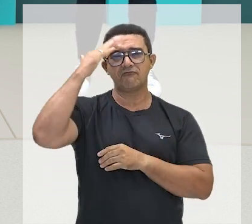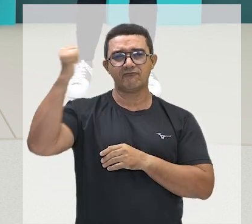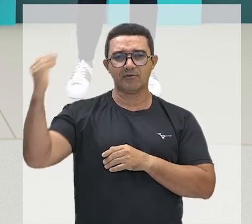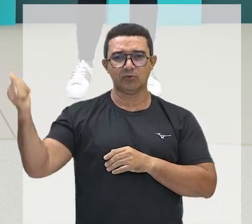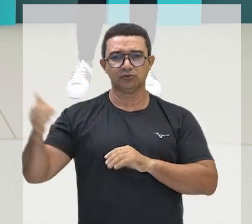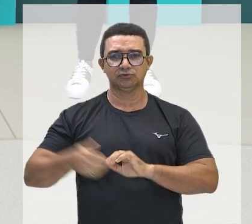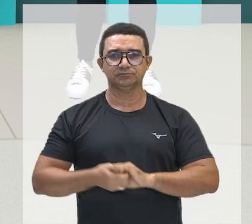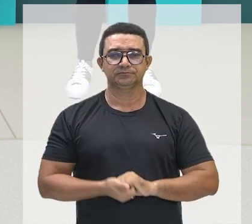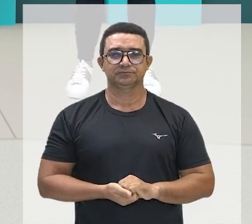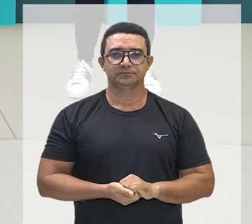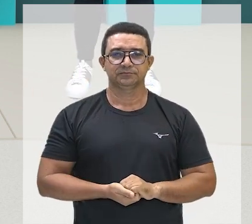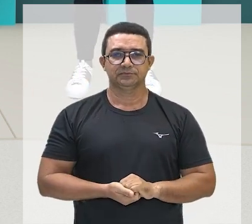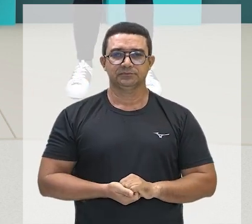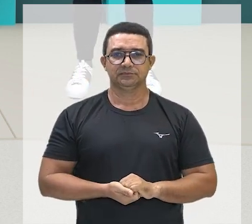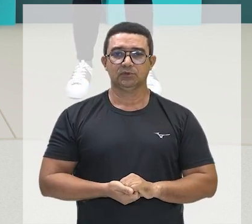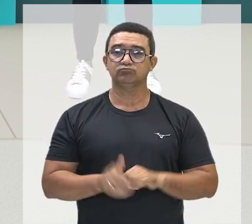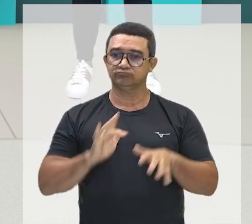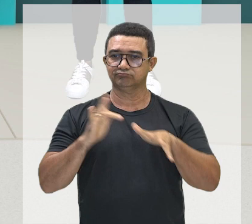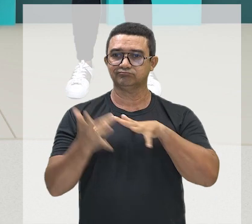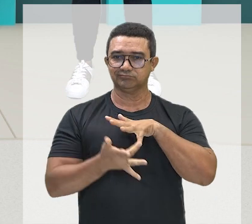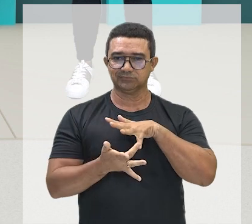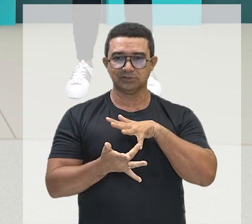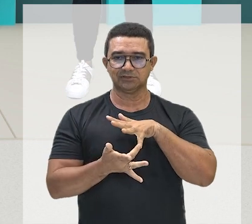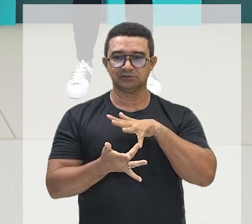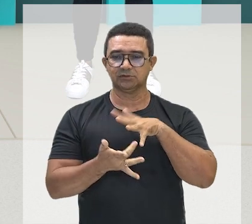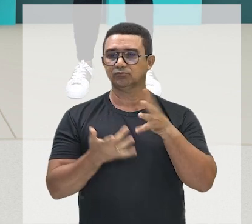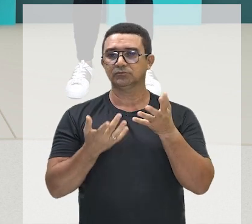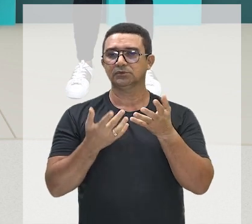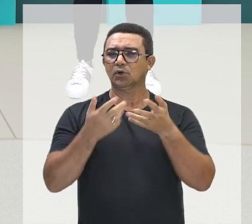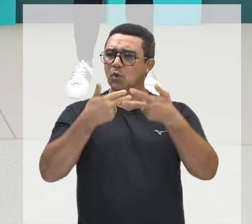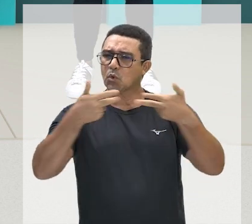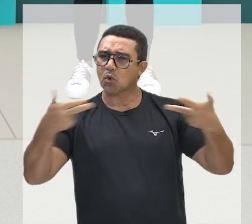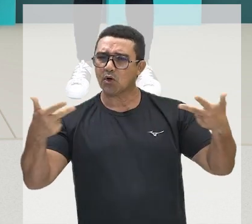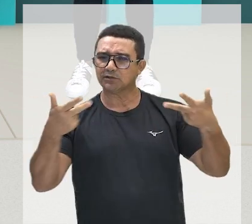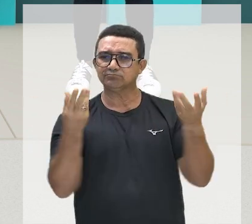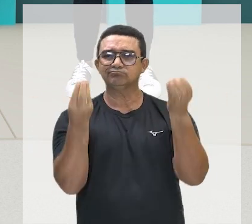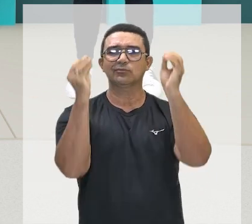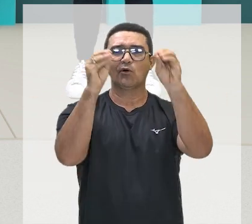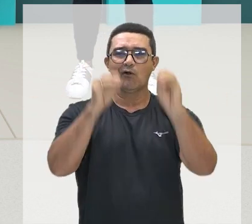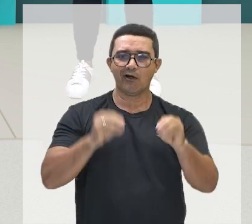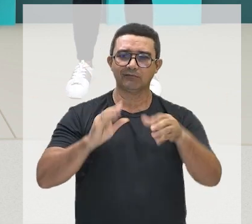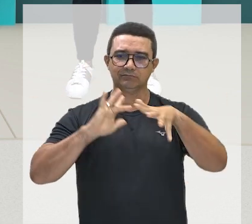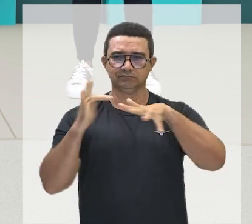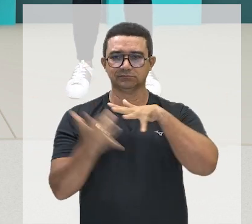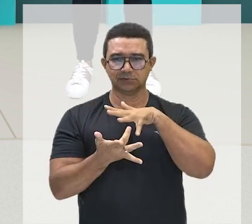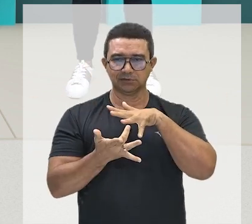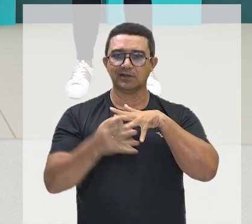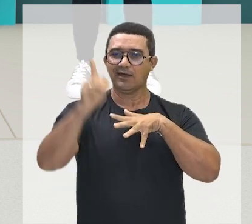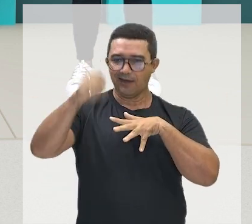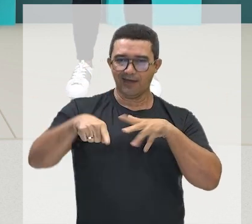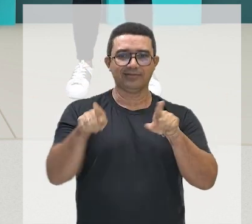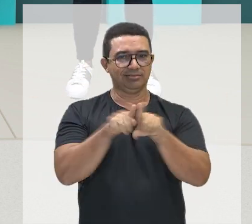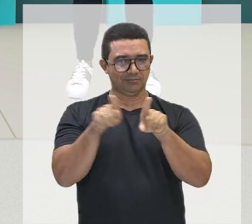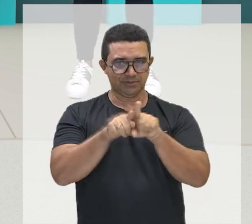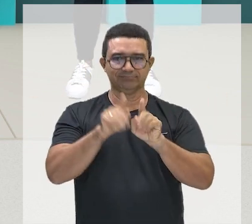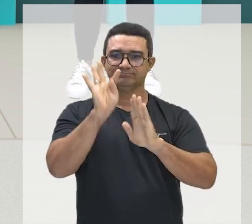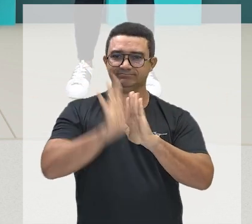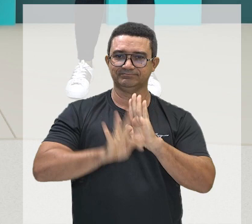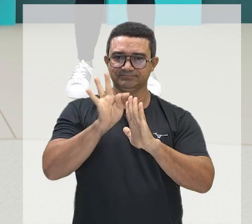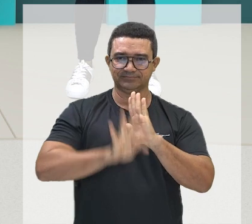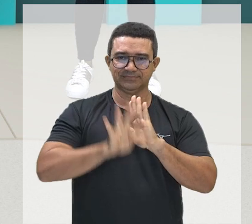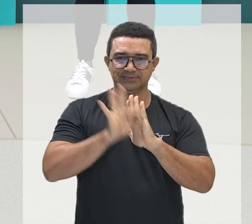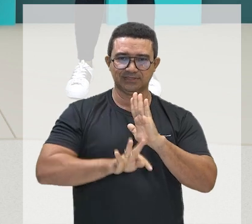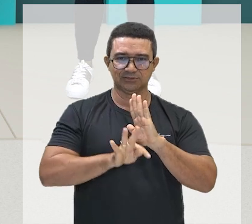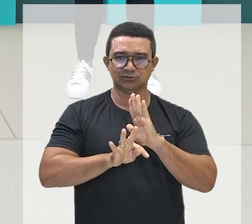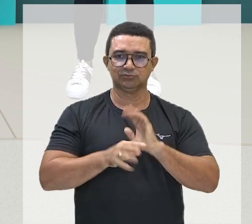as redes sociais. Esses posts nas redes sociais são considerados textos e também um